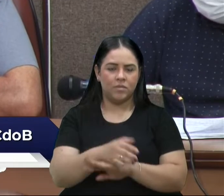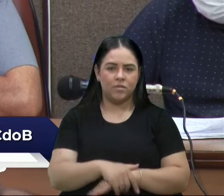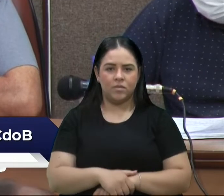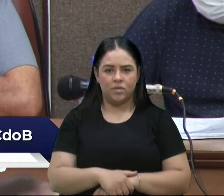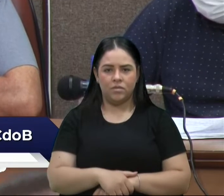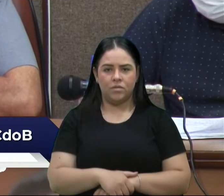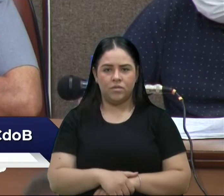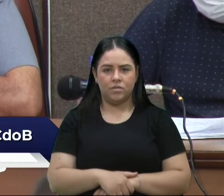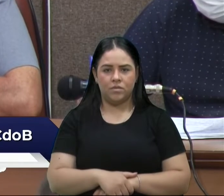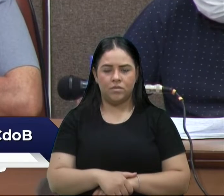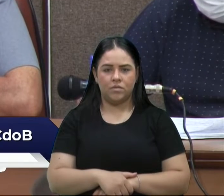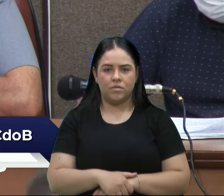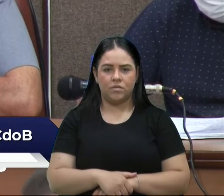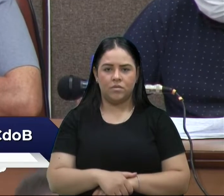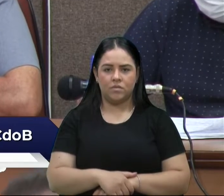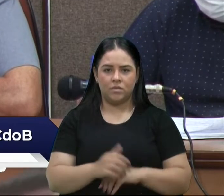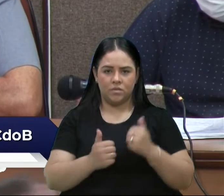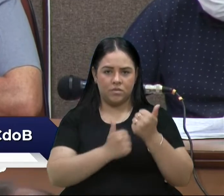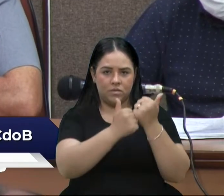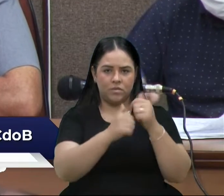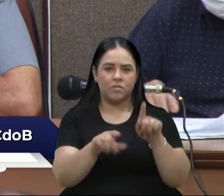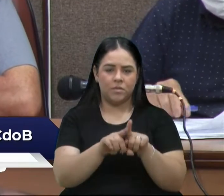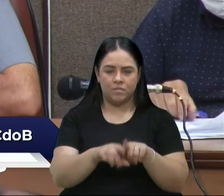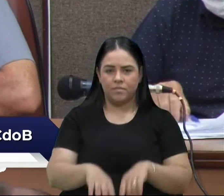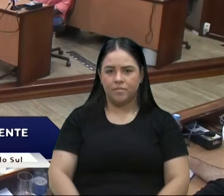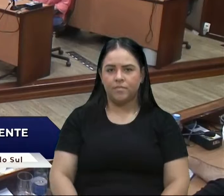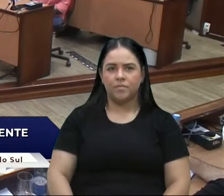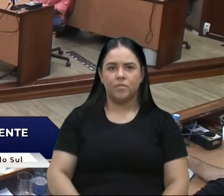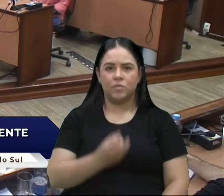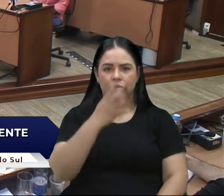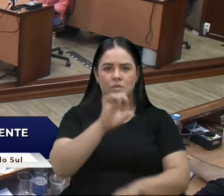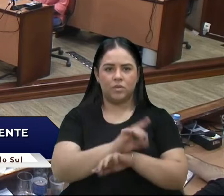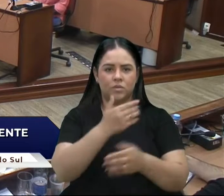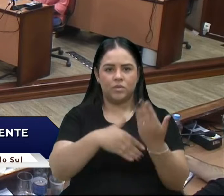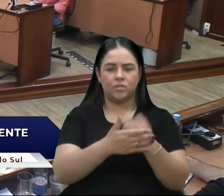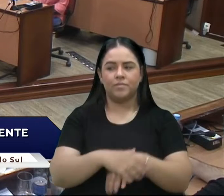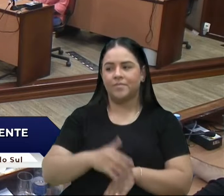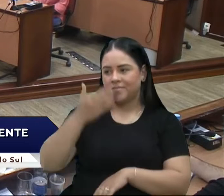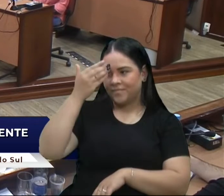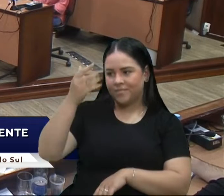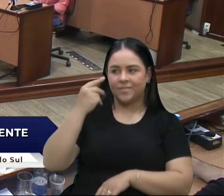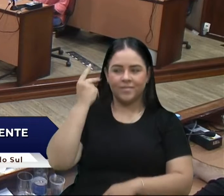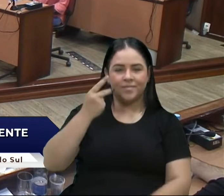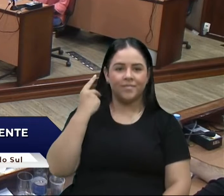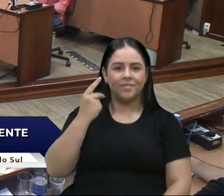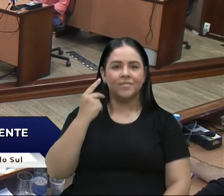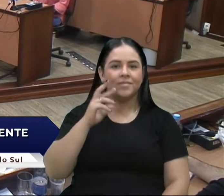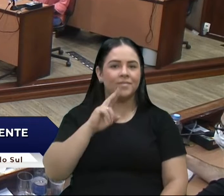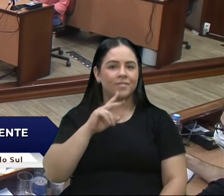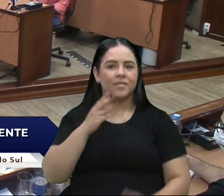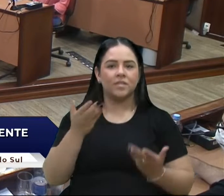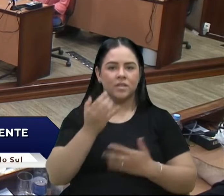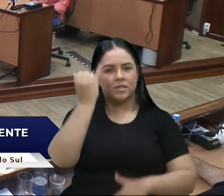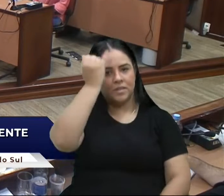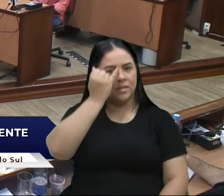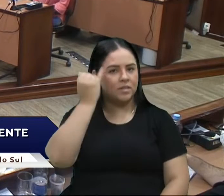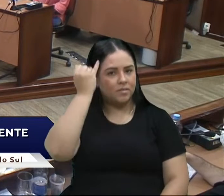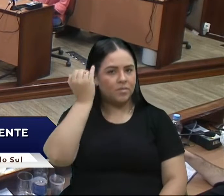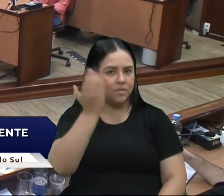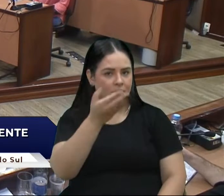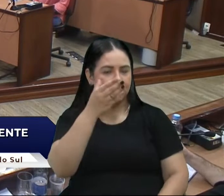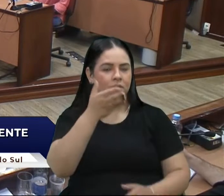também suas assessorias. Obrigado. Bom dia a todos. Vereador Renato, vereador D'Ambros, integrante da Comissão de